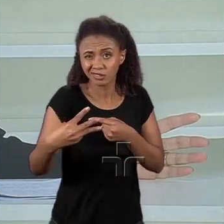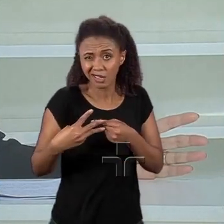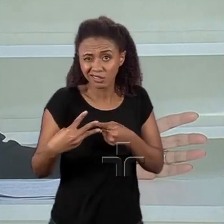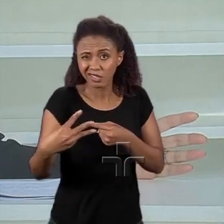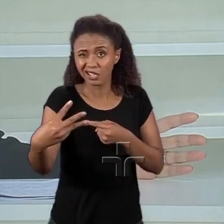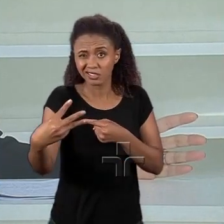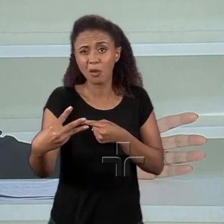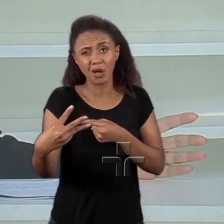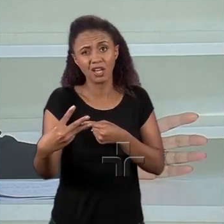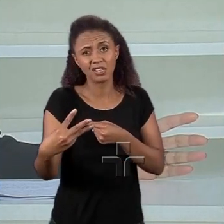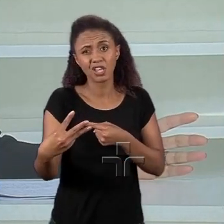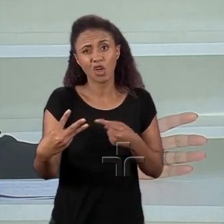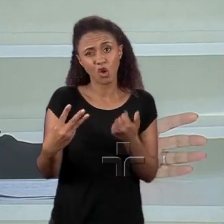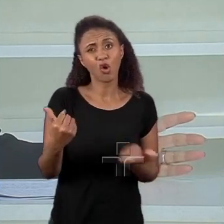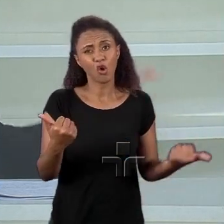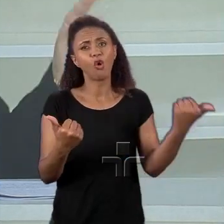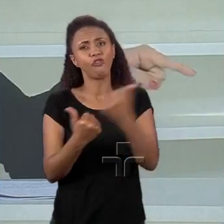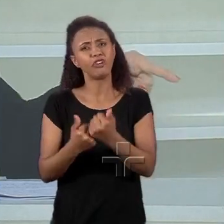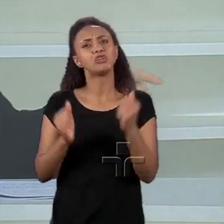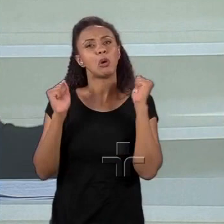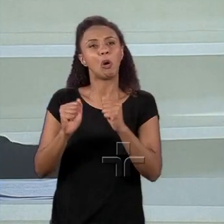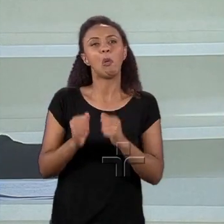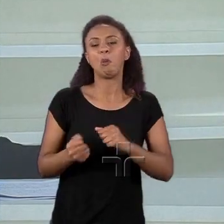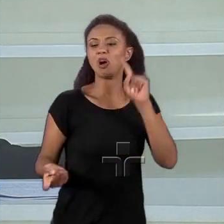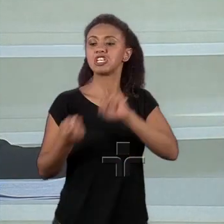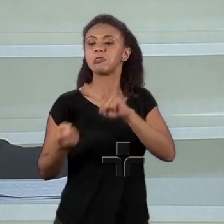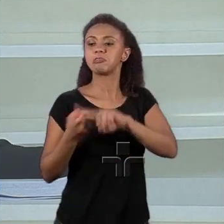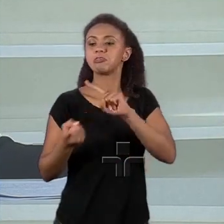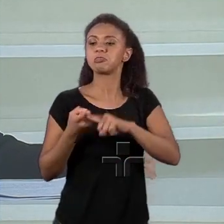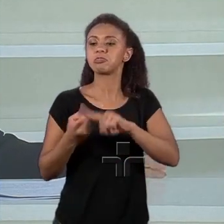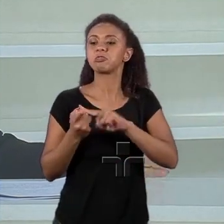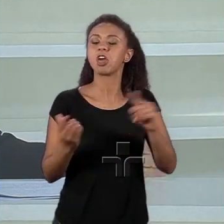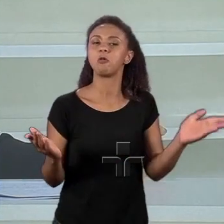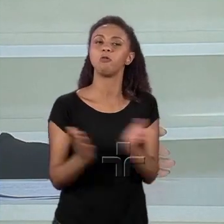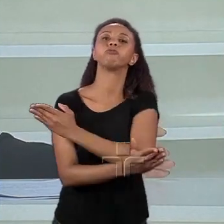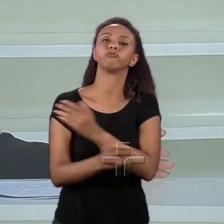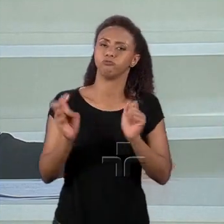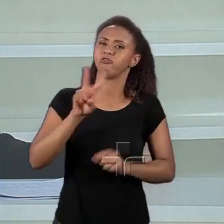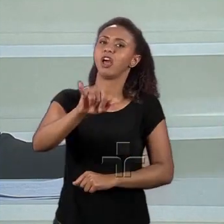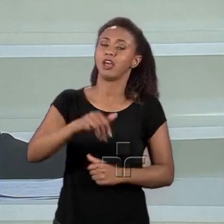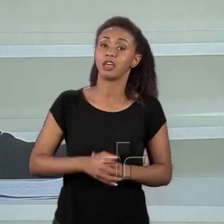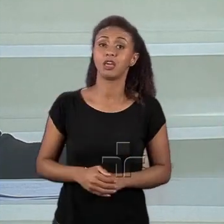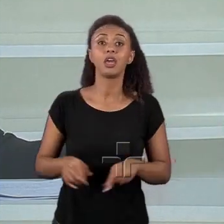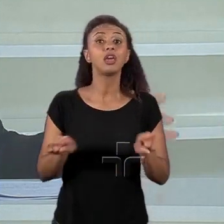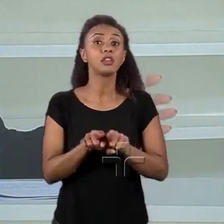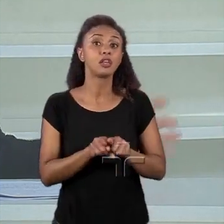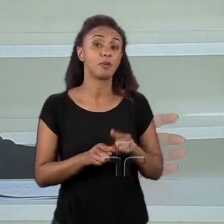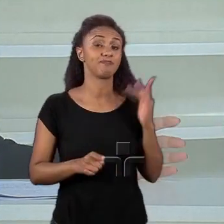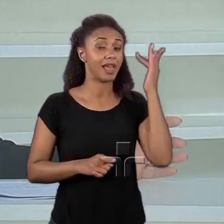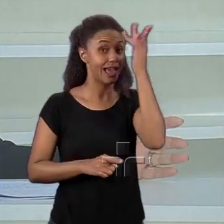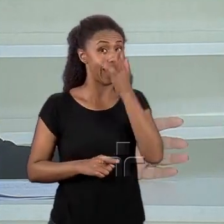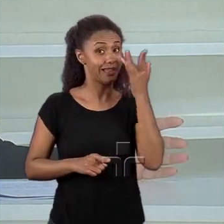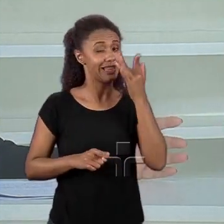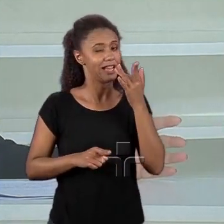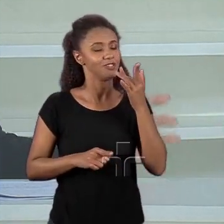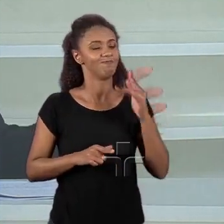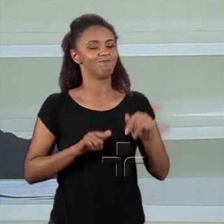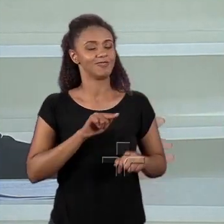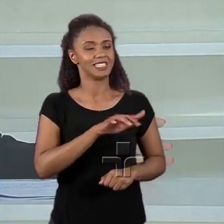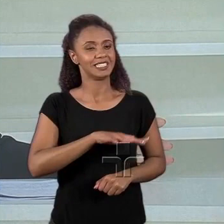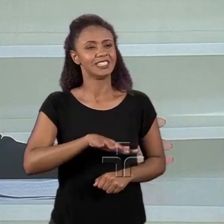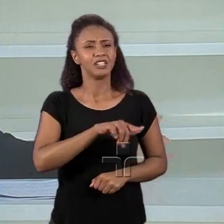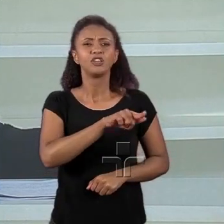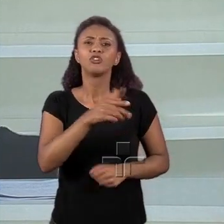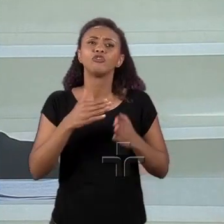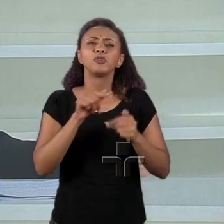vai ameaçar um golpe nele próprio, caso ele ganhe as eleições. E do lado de Haddad, eu quero dizer a todos aqueles que